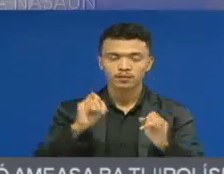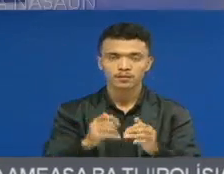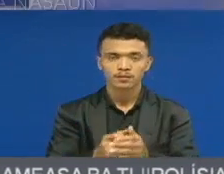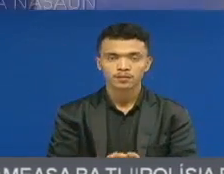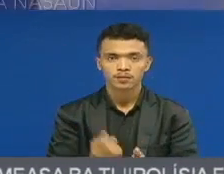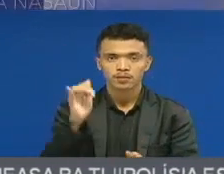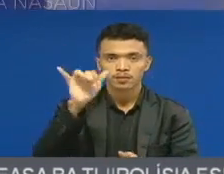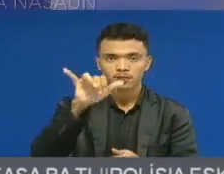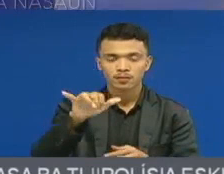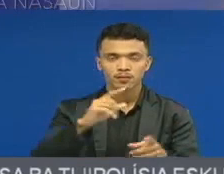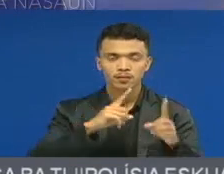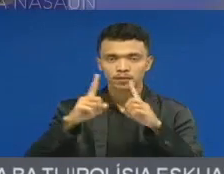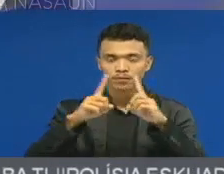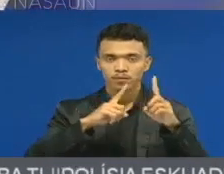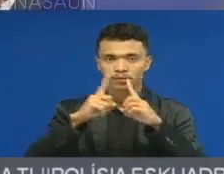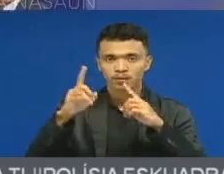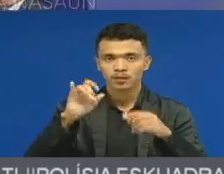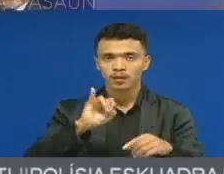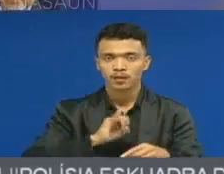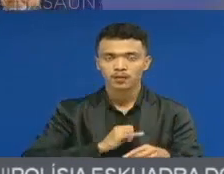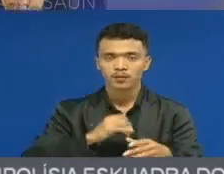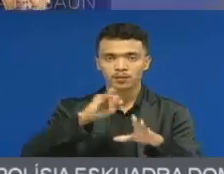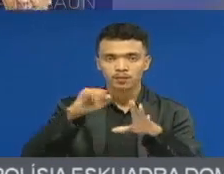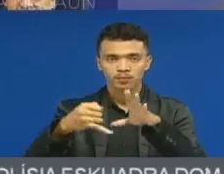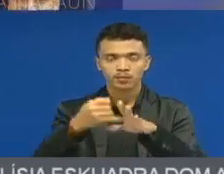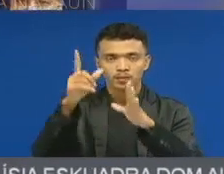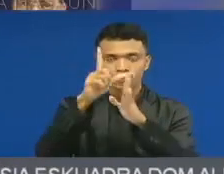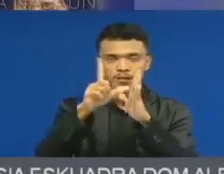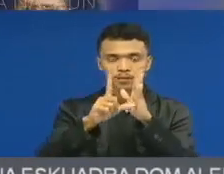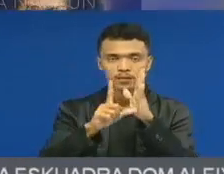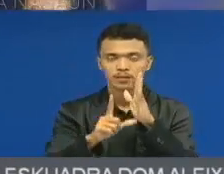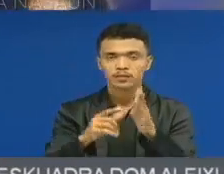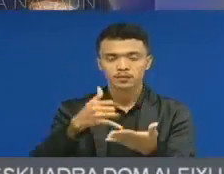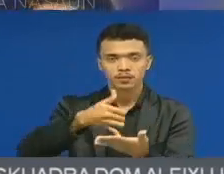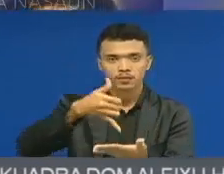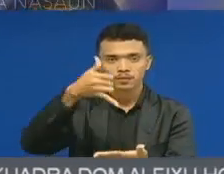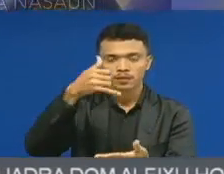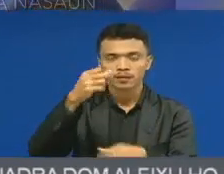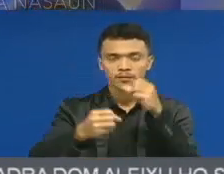a fazer o fato que how também a lista ba ia ramo magsasay award ba